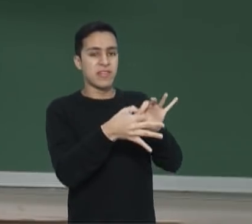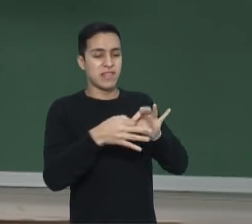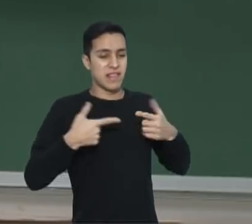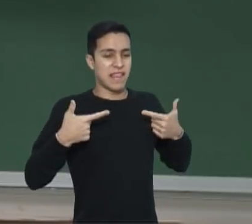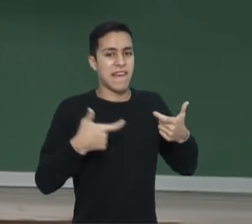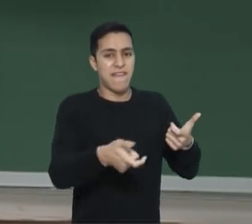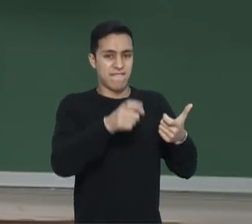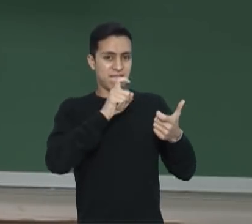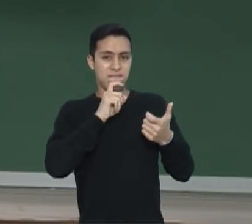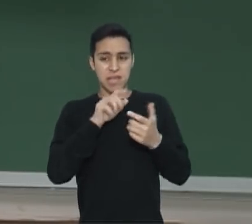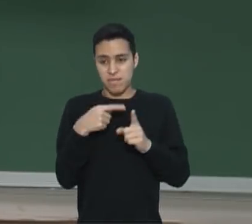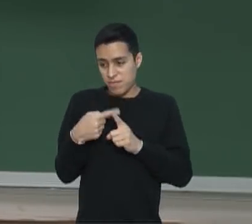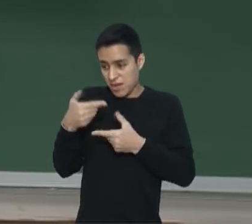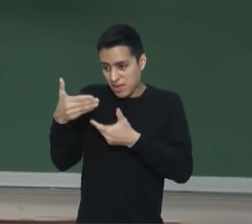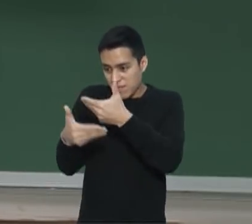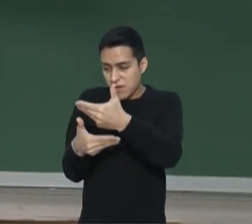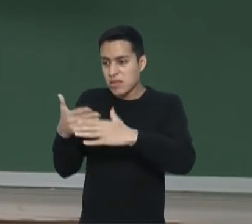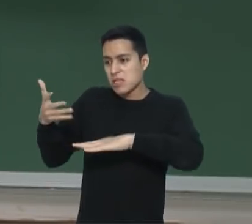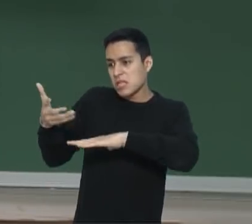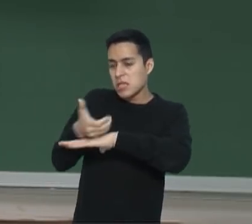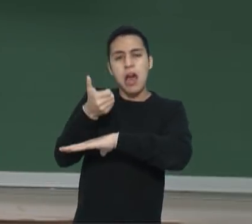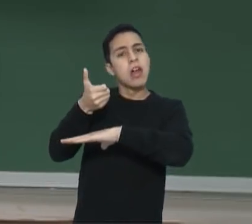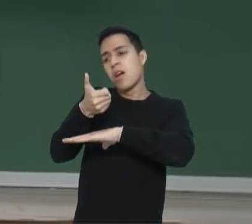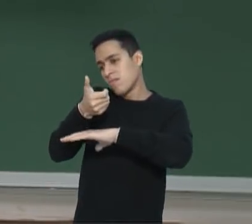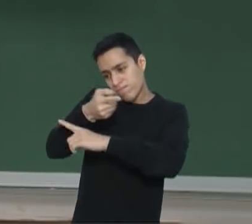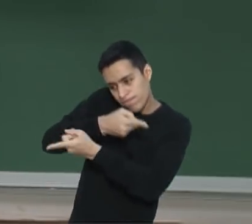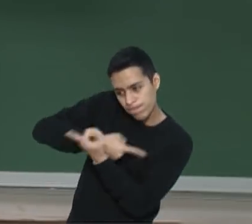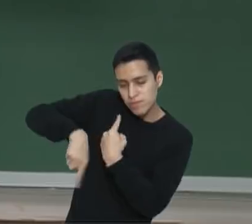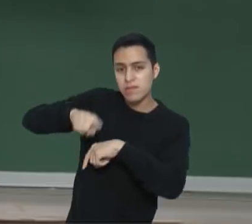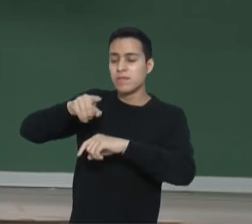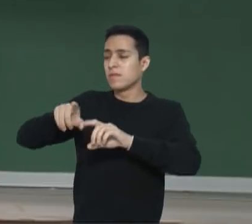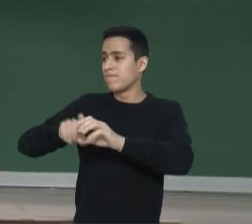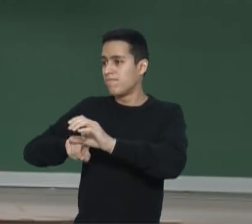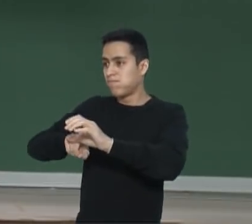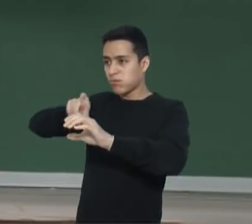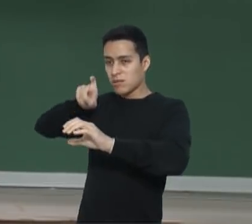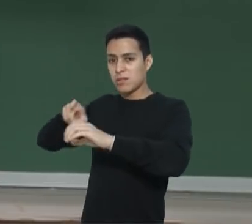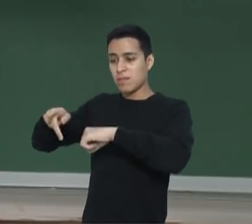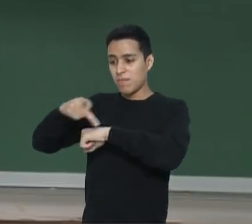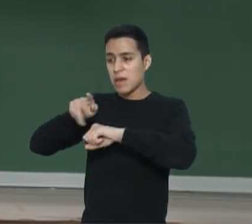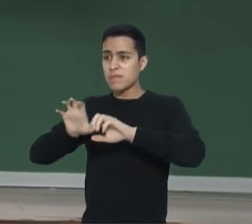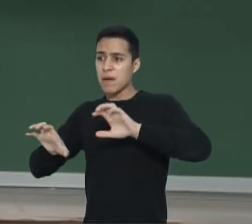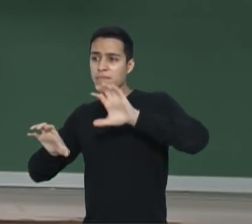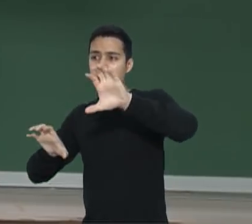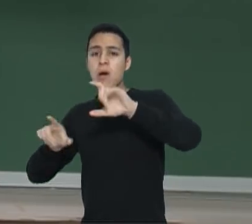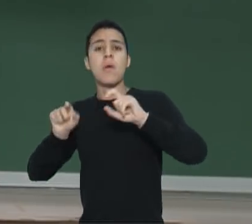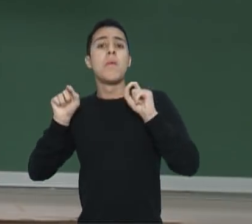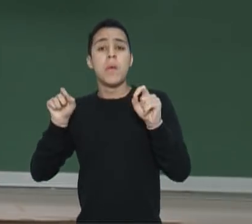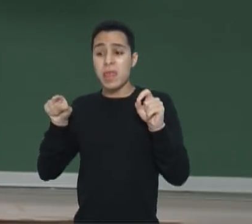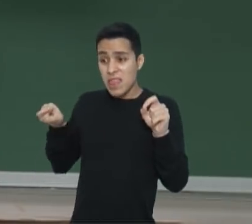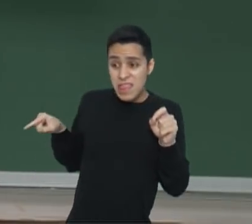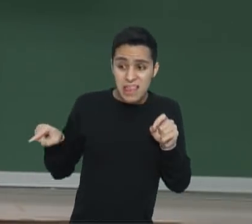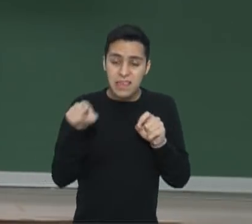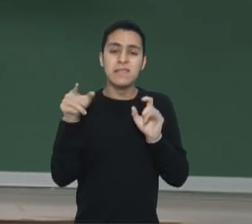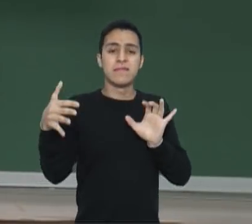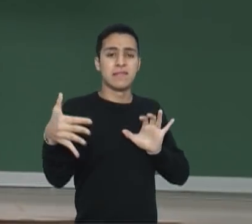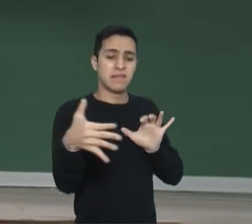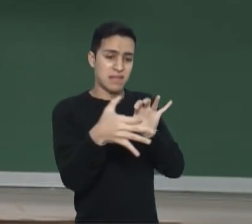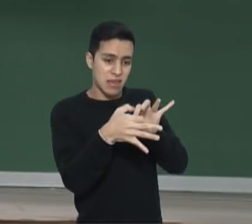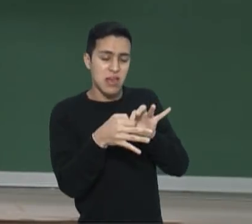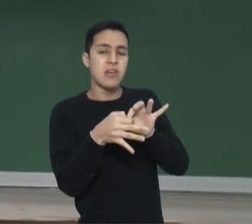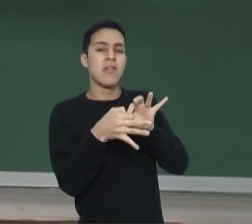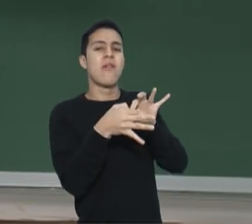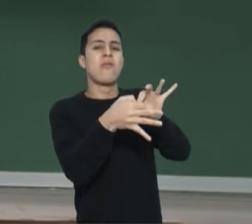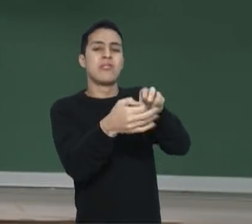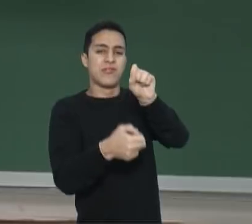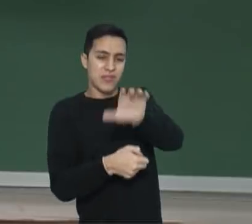Essa descolonização, esse processo de independência dos países africanos e asiáticos, eles também estão inseridos no contexto